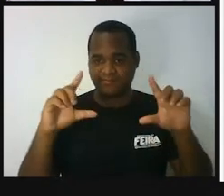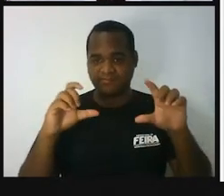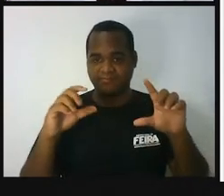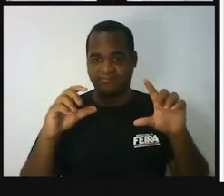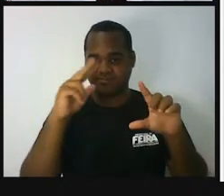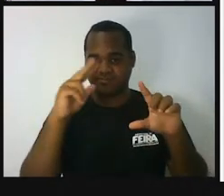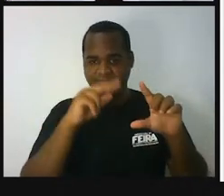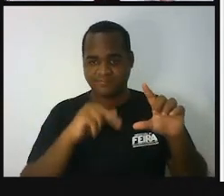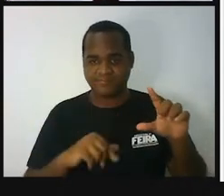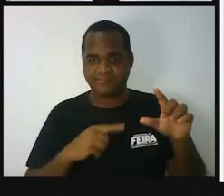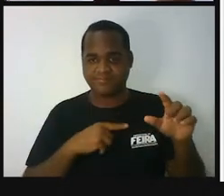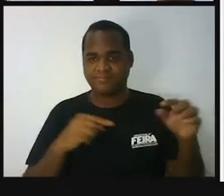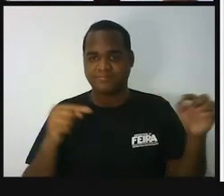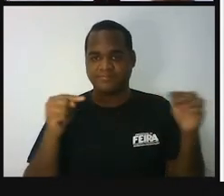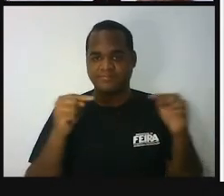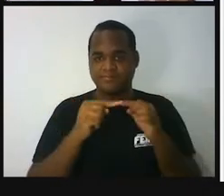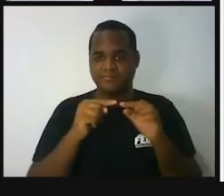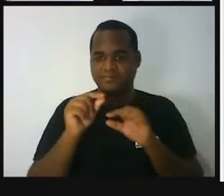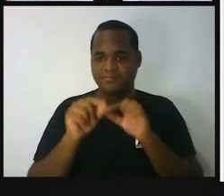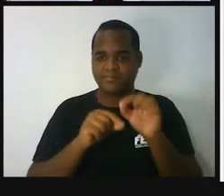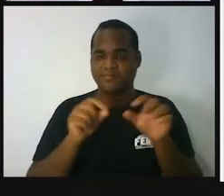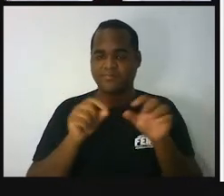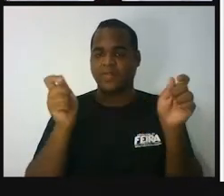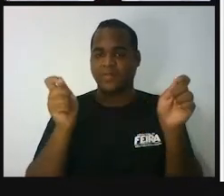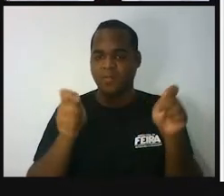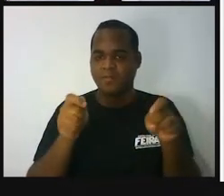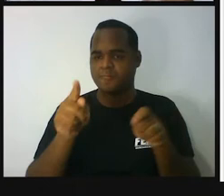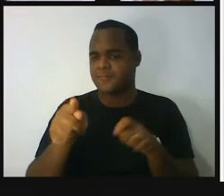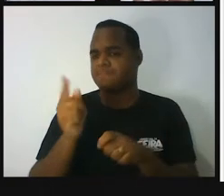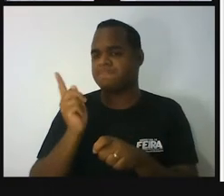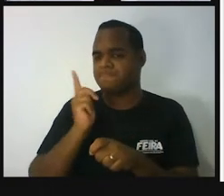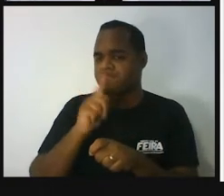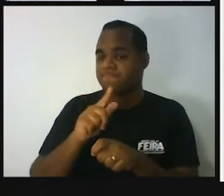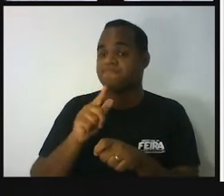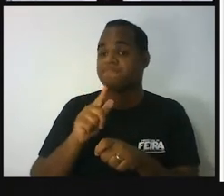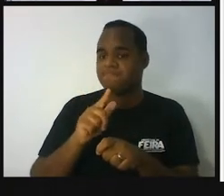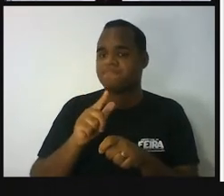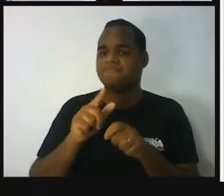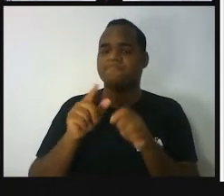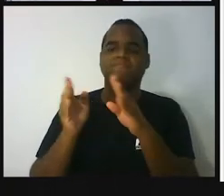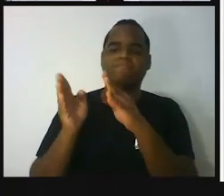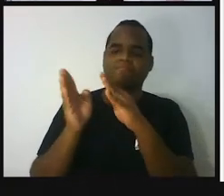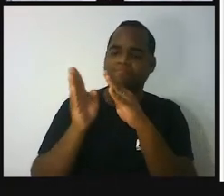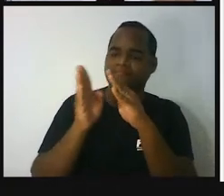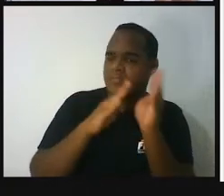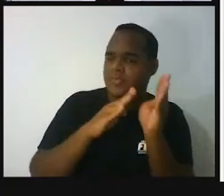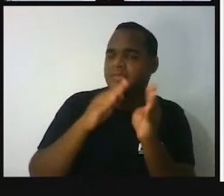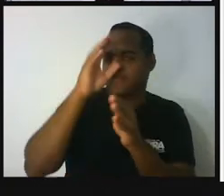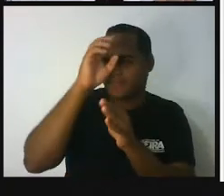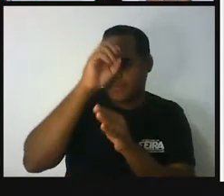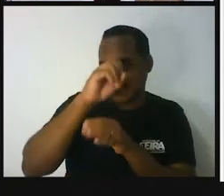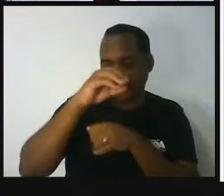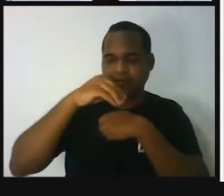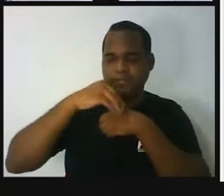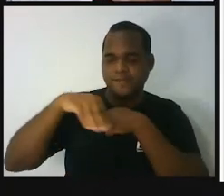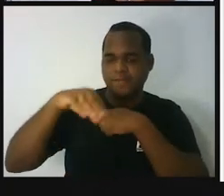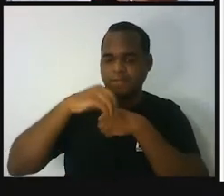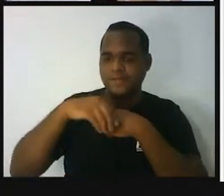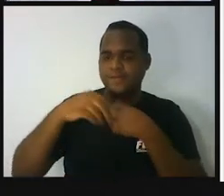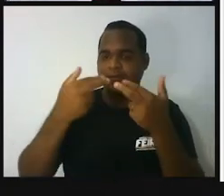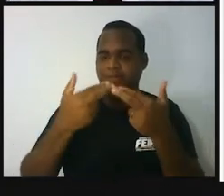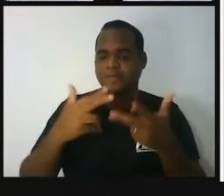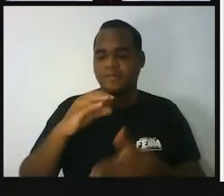uma fonte de onde você vai poder ler, né? E vai ter informações a respeito de como se forma